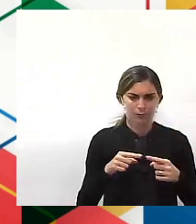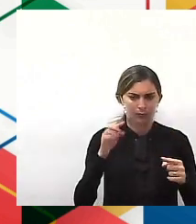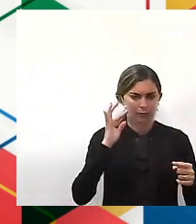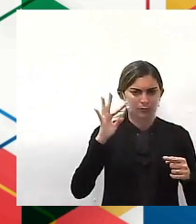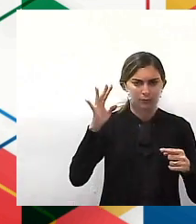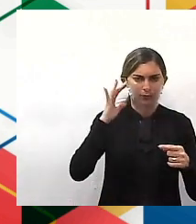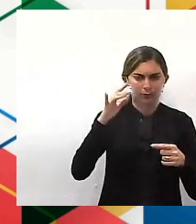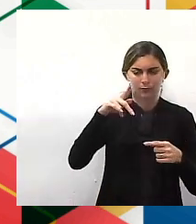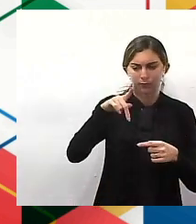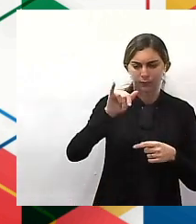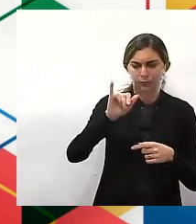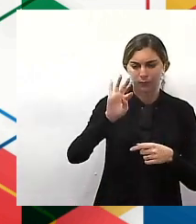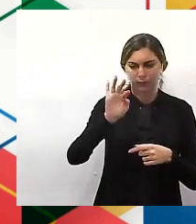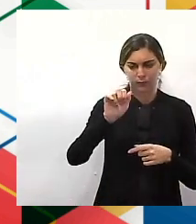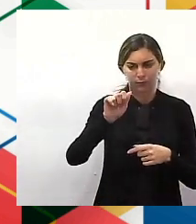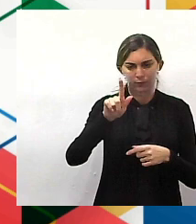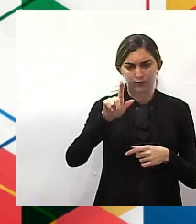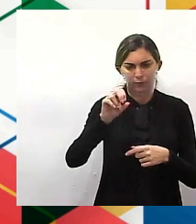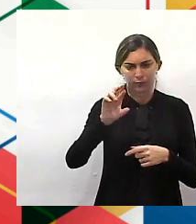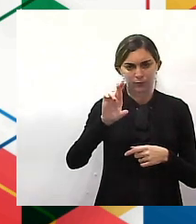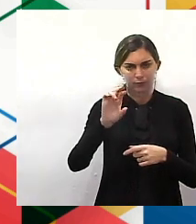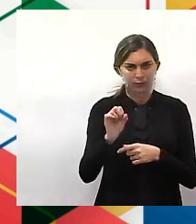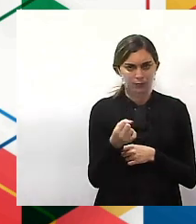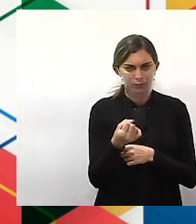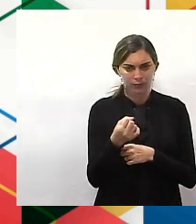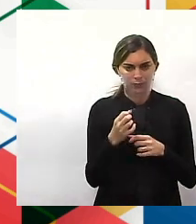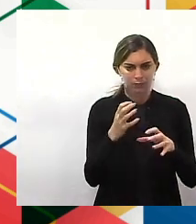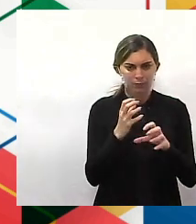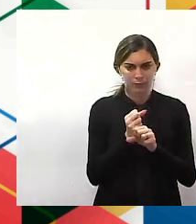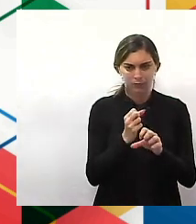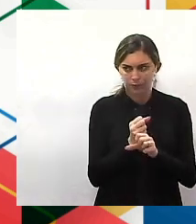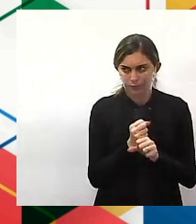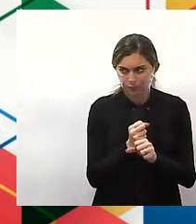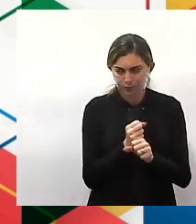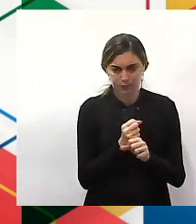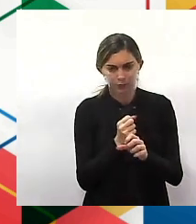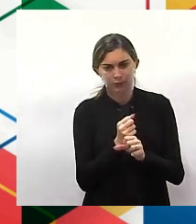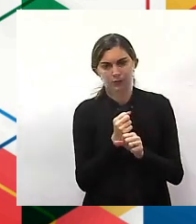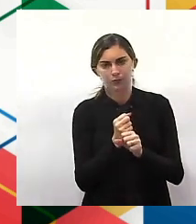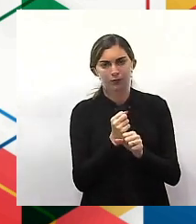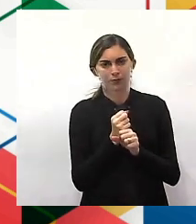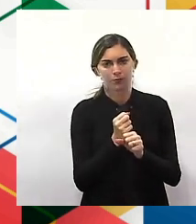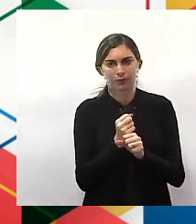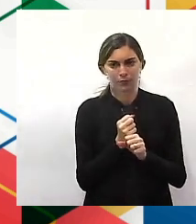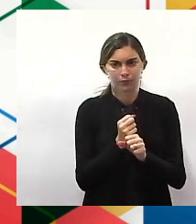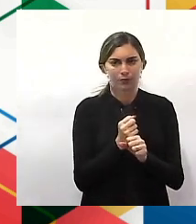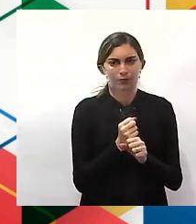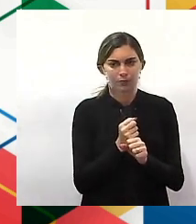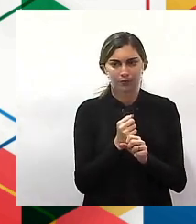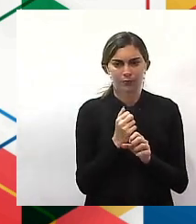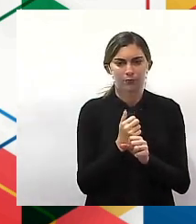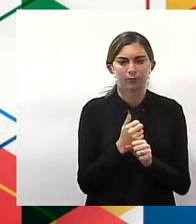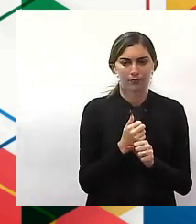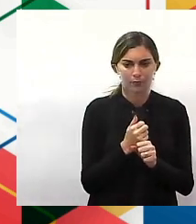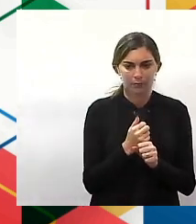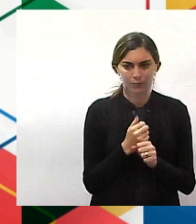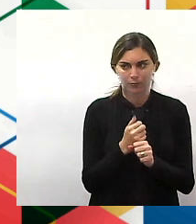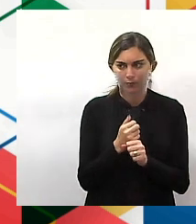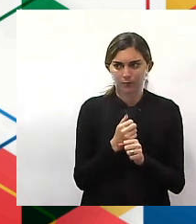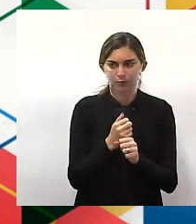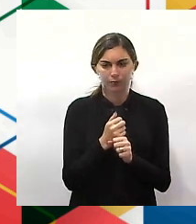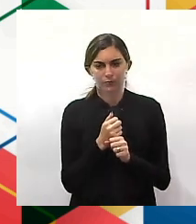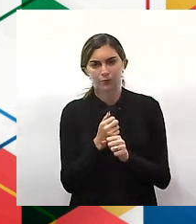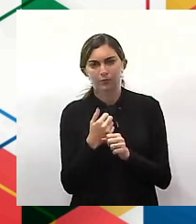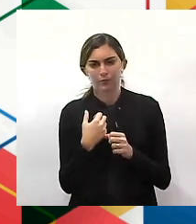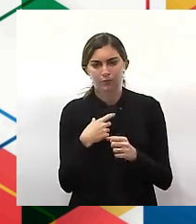de Pitágoras. Olha só, calcular a distância entre esses dois pontos que está aí na tela de vocês. Eu